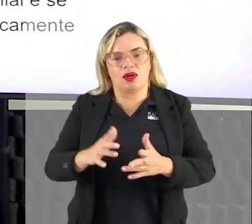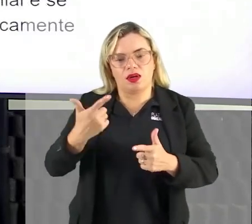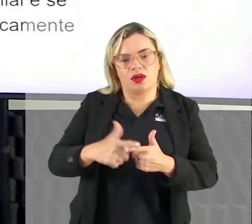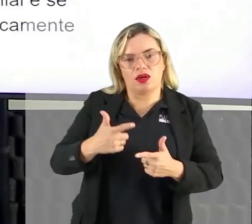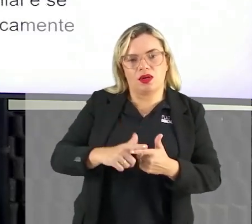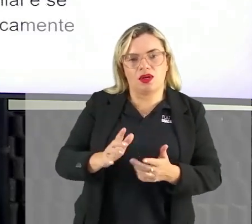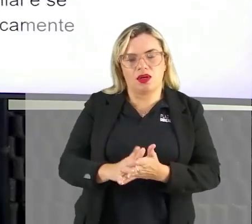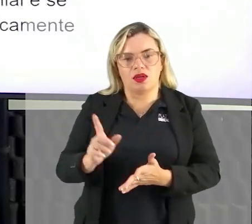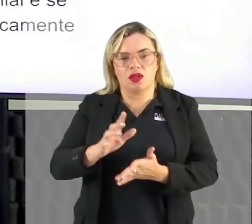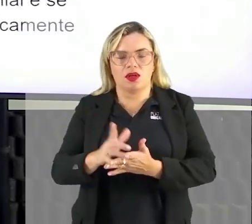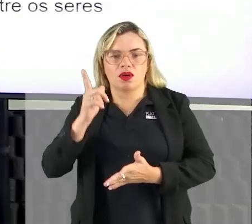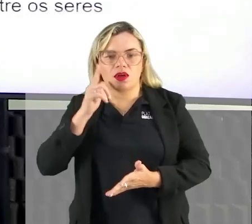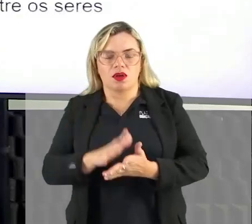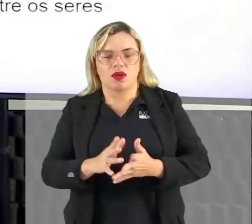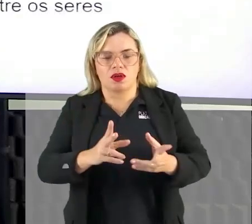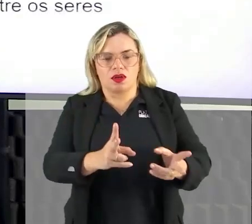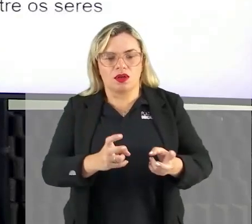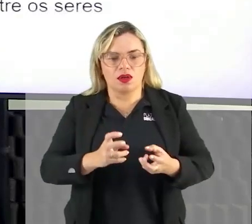que é um problema.